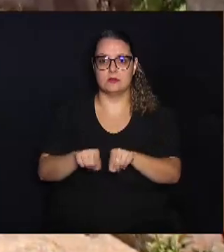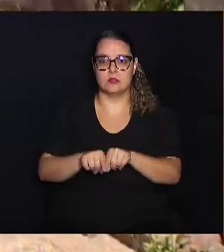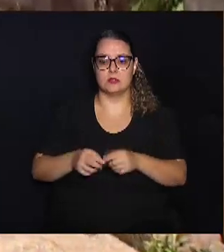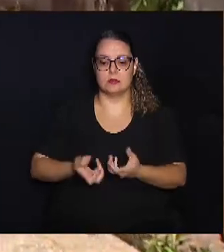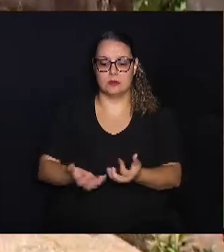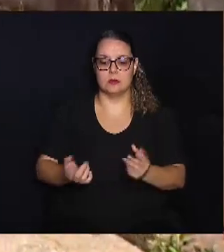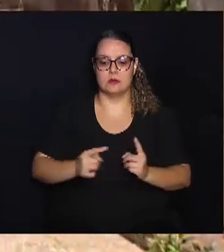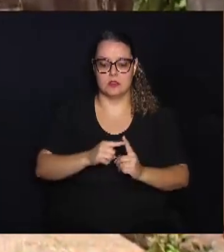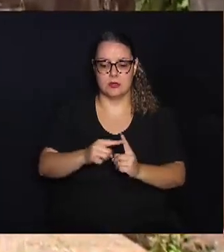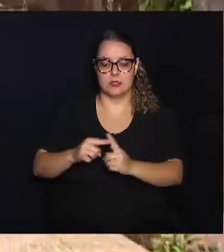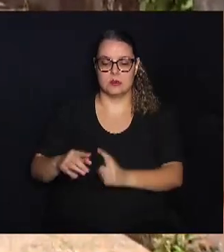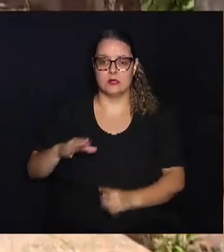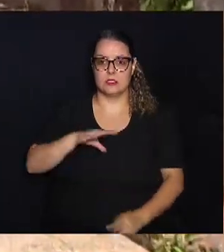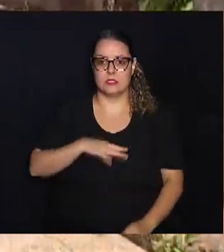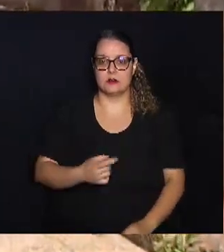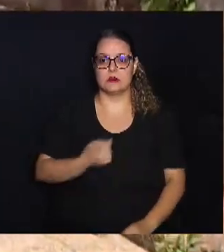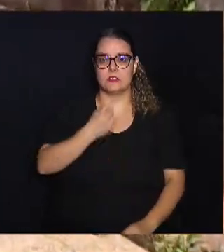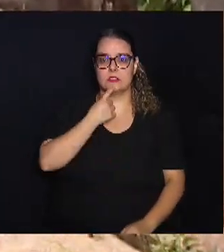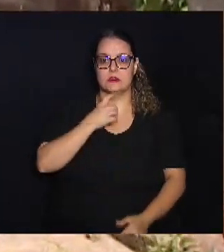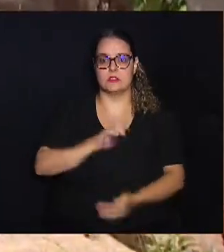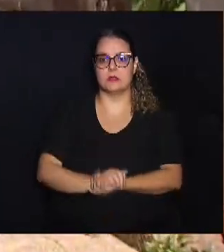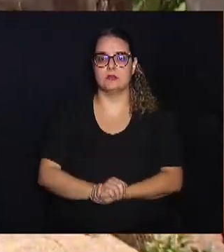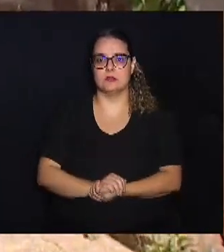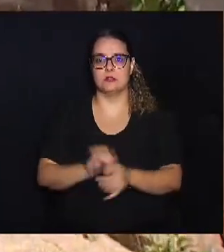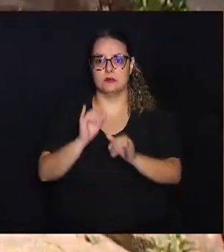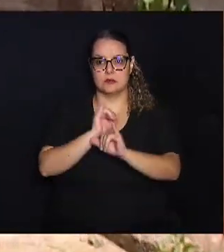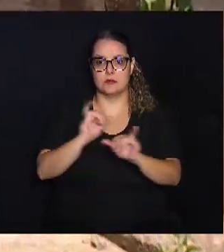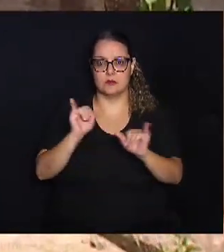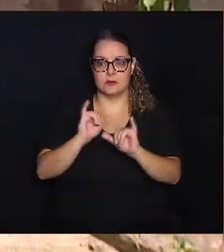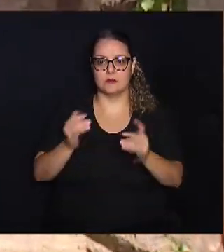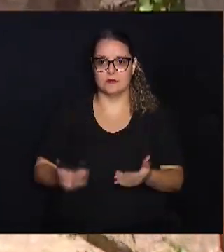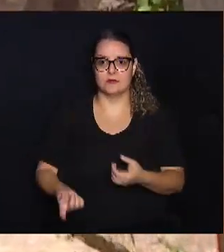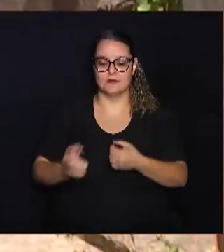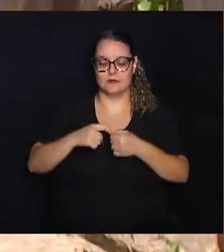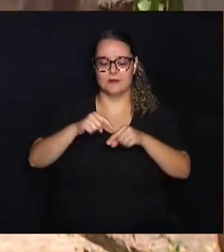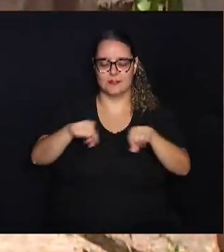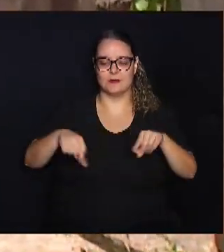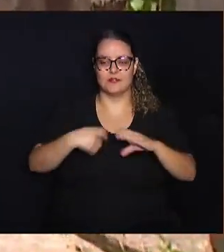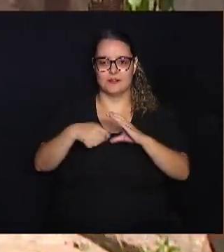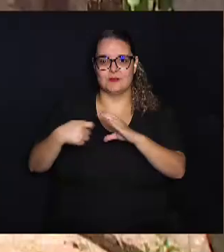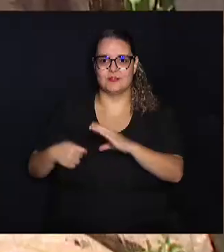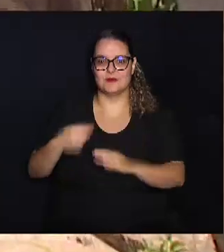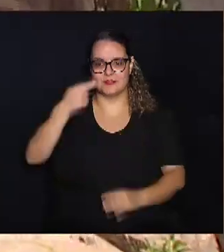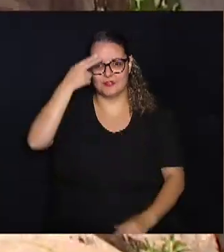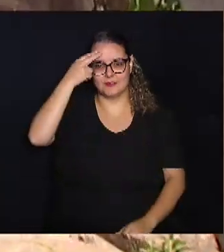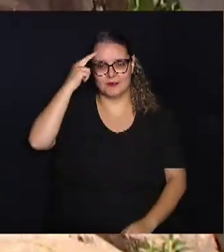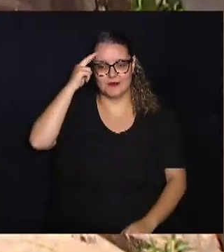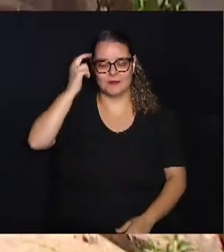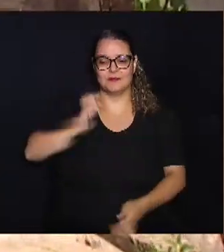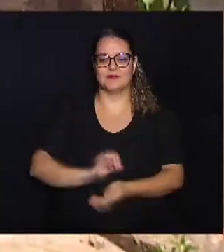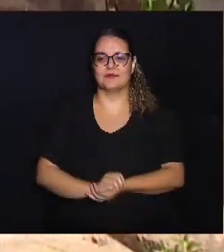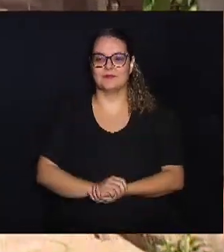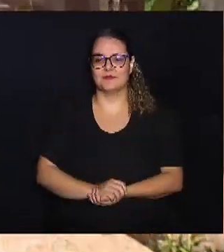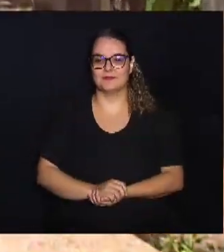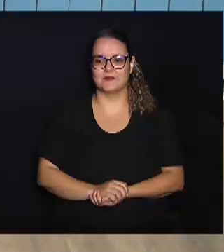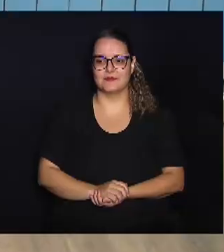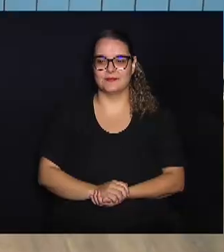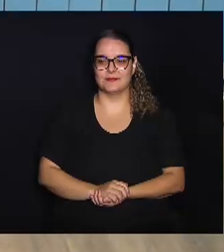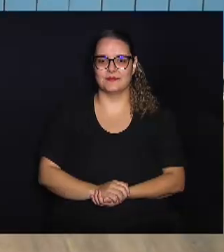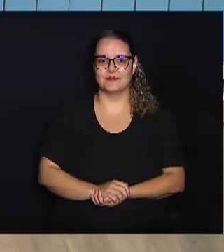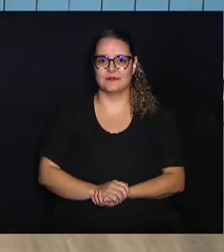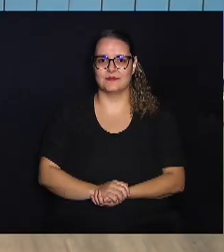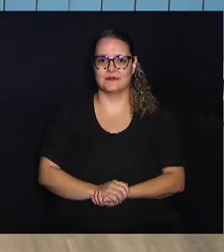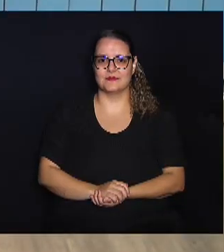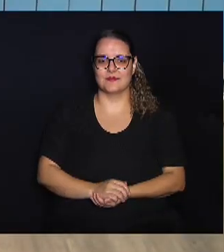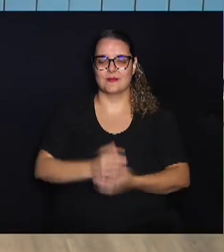da cidade de Campinas. Recado dado, voltamos ao estúdio com você, Gabriel.